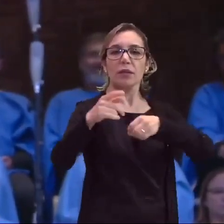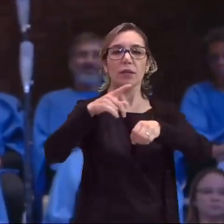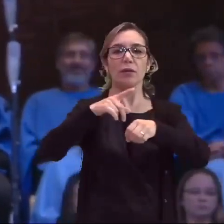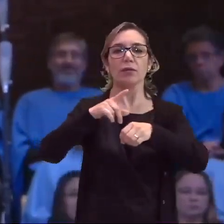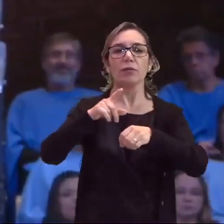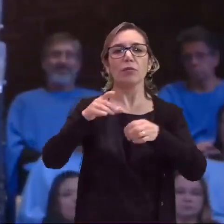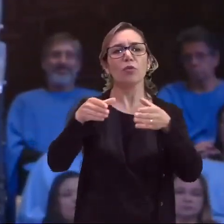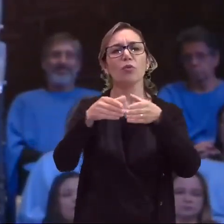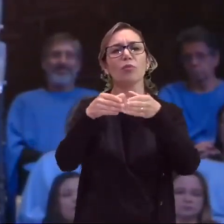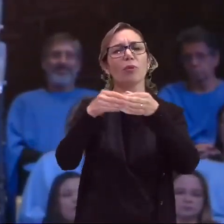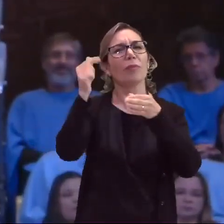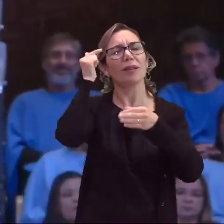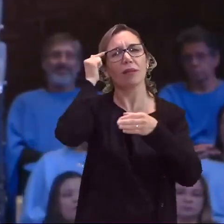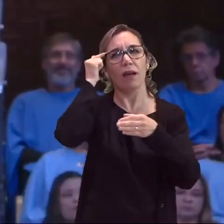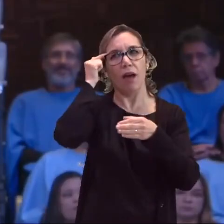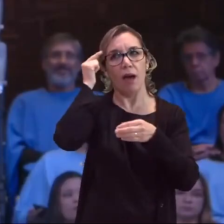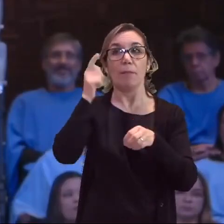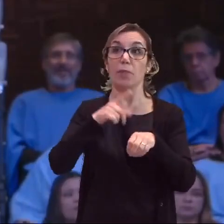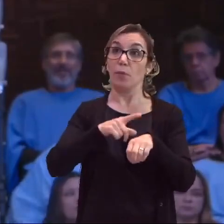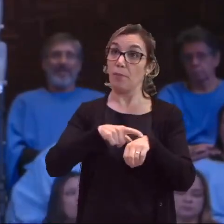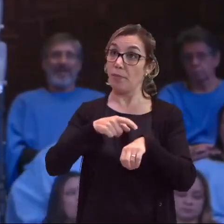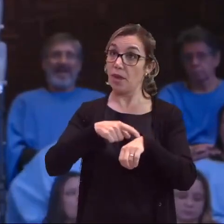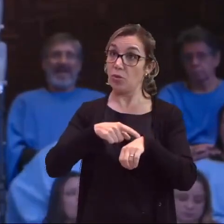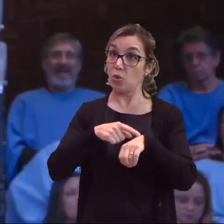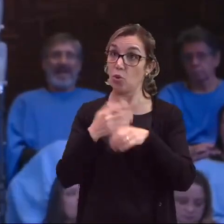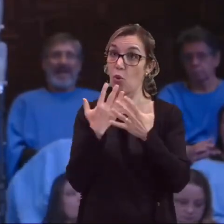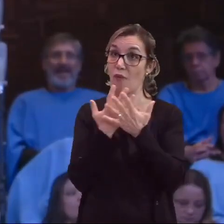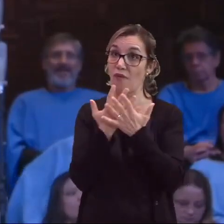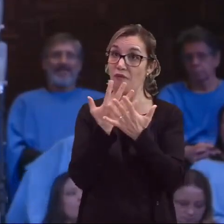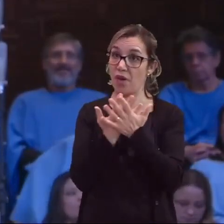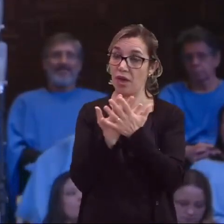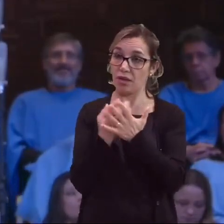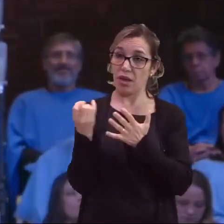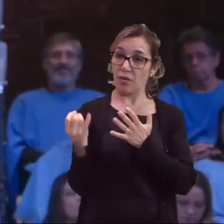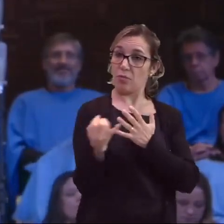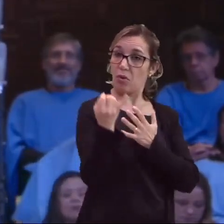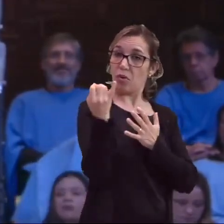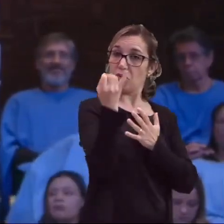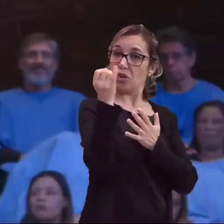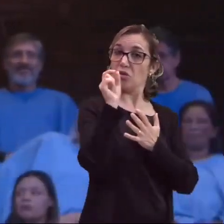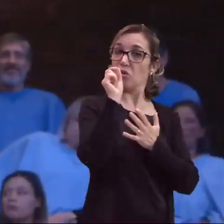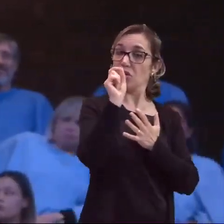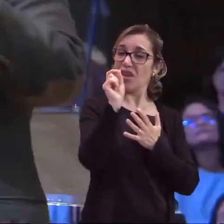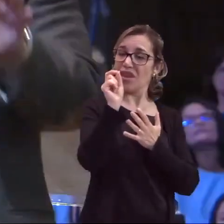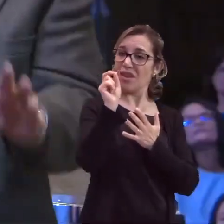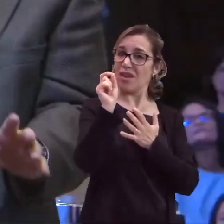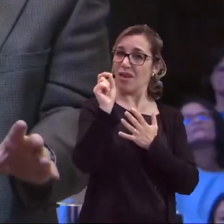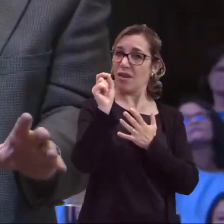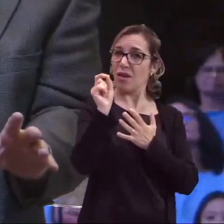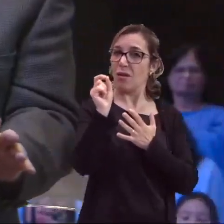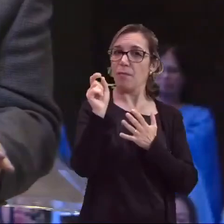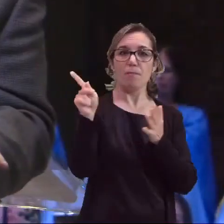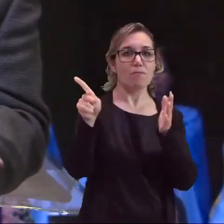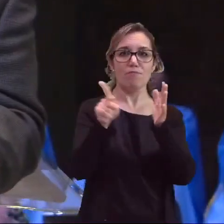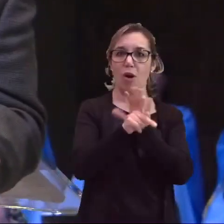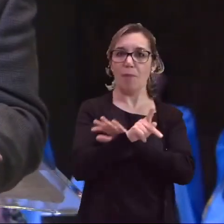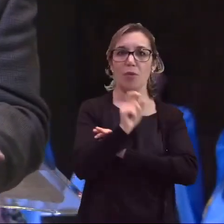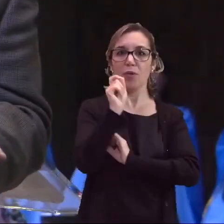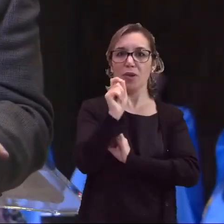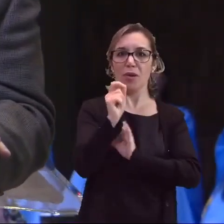havia um segundo momento da confissão que era o momento da Penitência